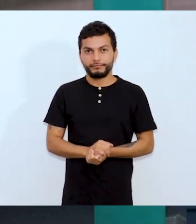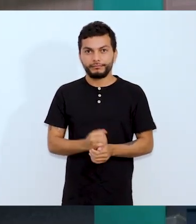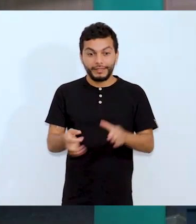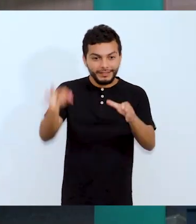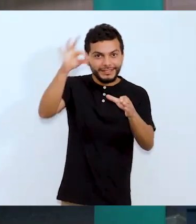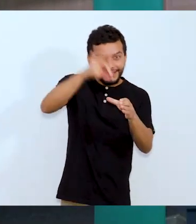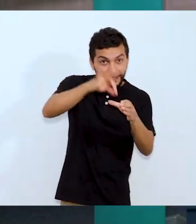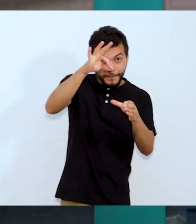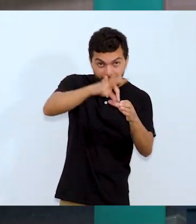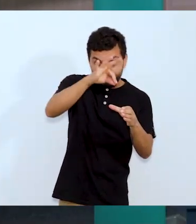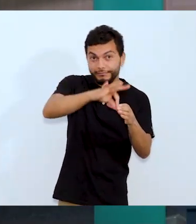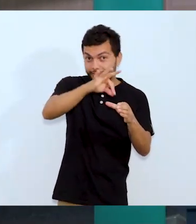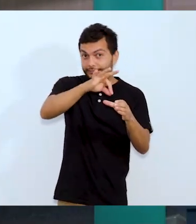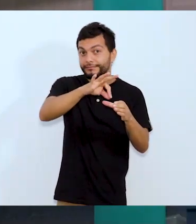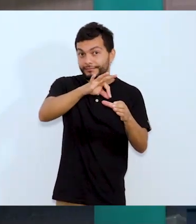sementes